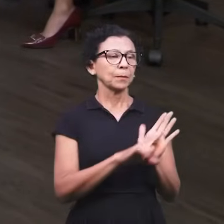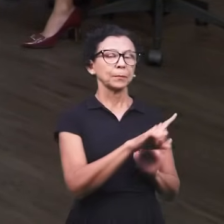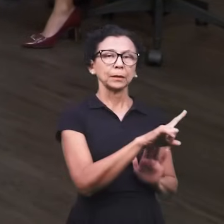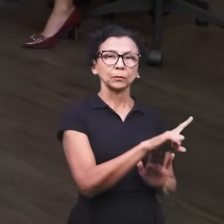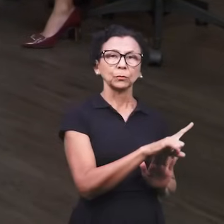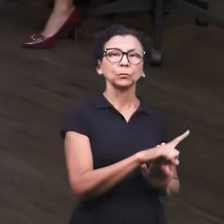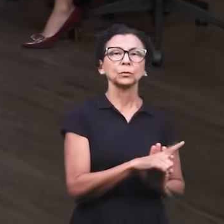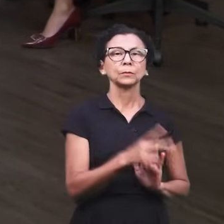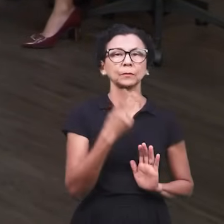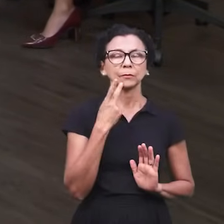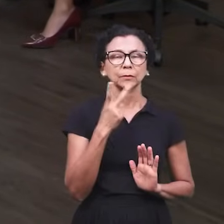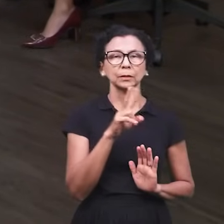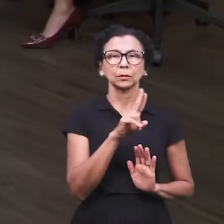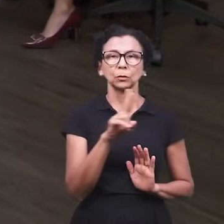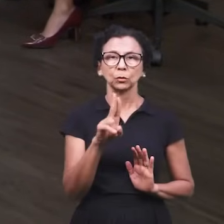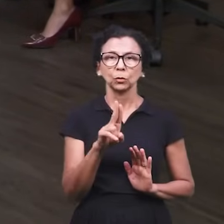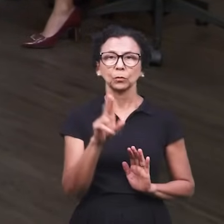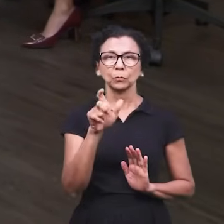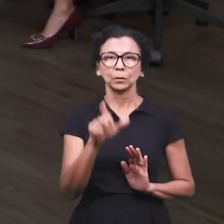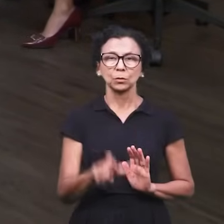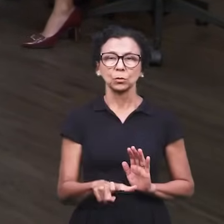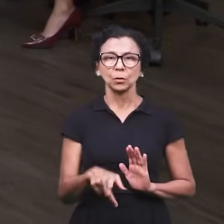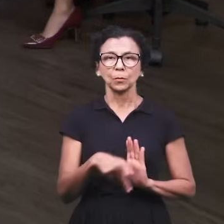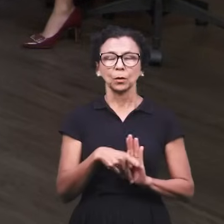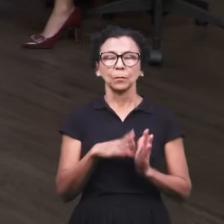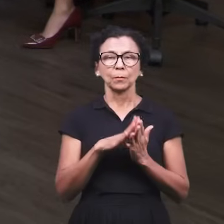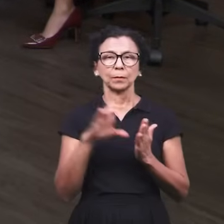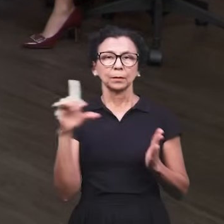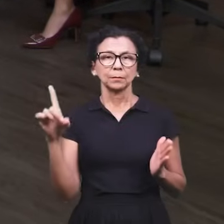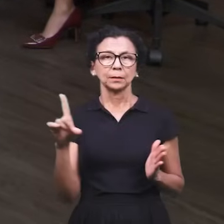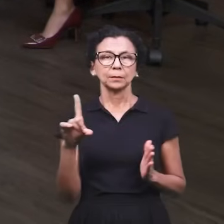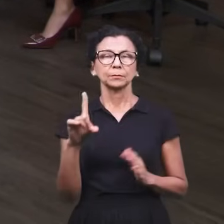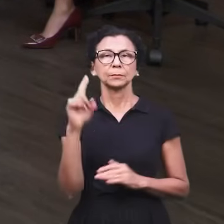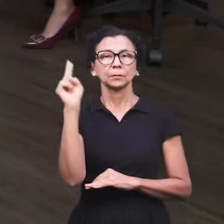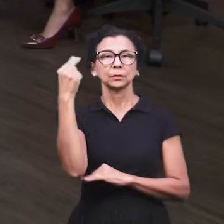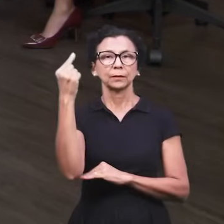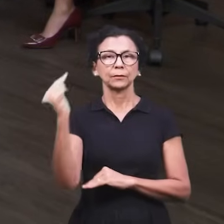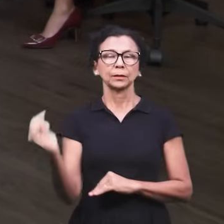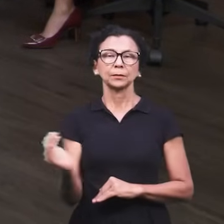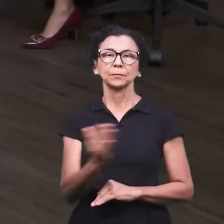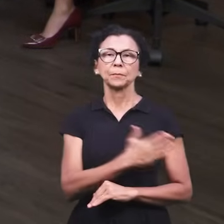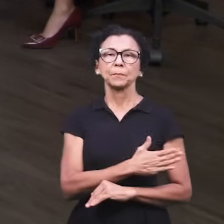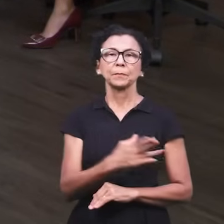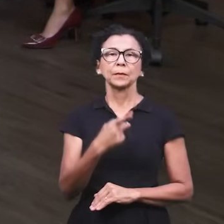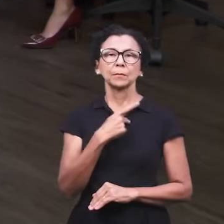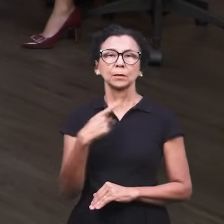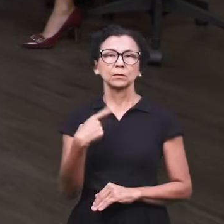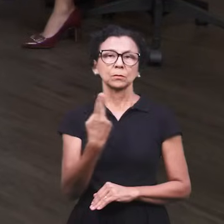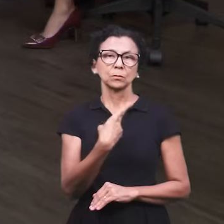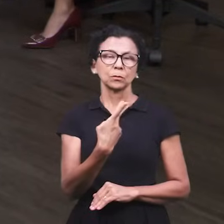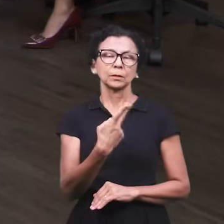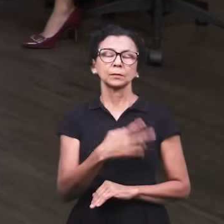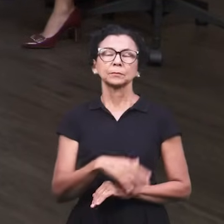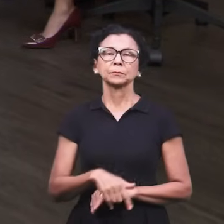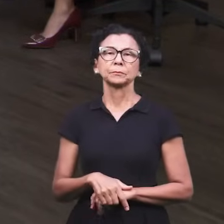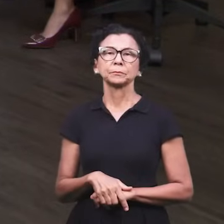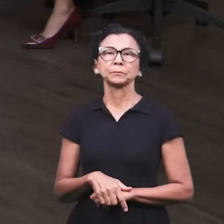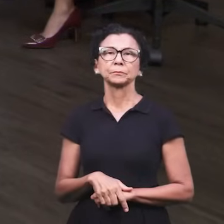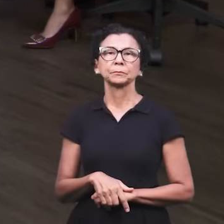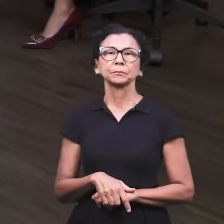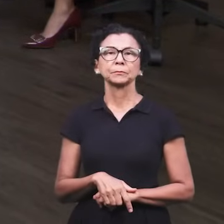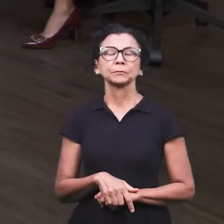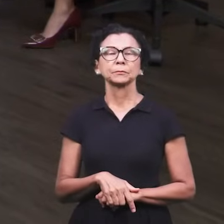um personagem bíblico, Davi. Pode fazer a sua pergunta. Pastor Diniz, pastor Sérgio, demais irmãos.